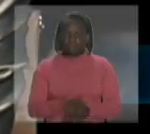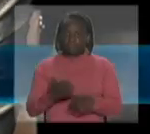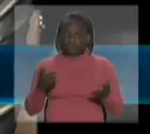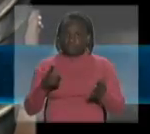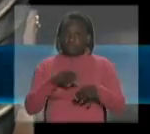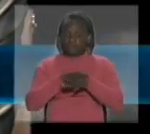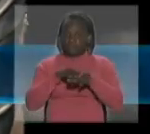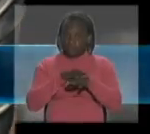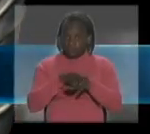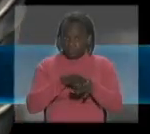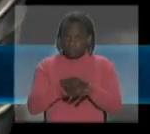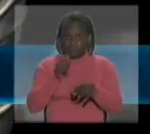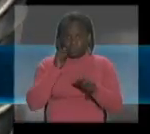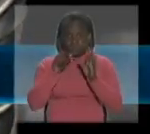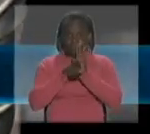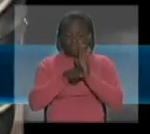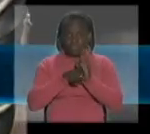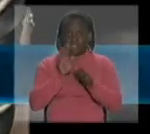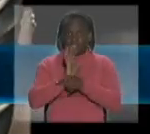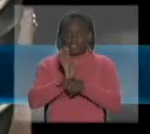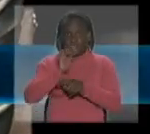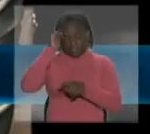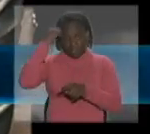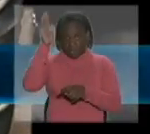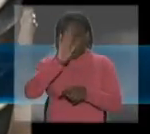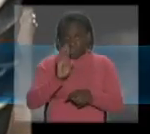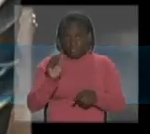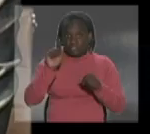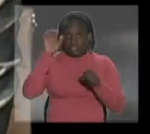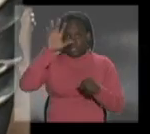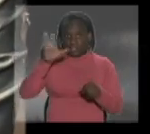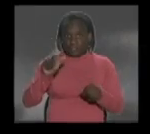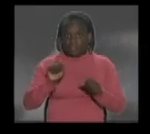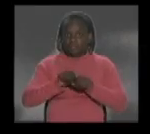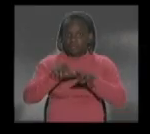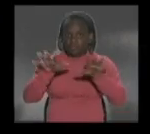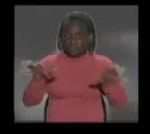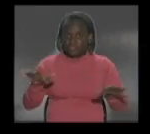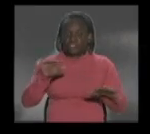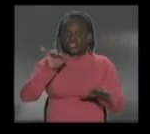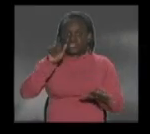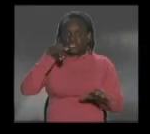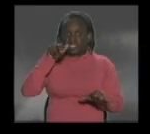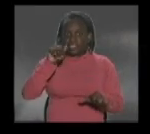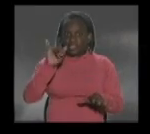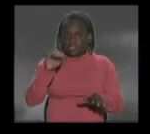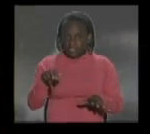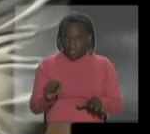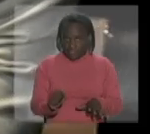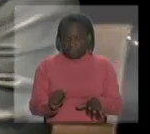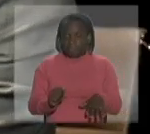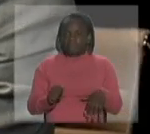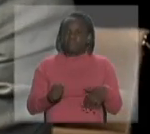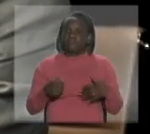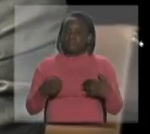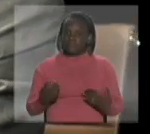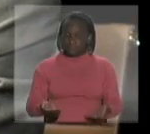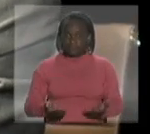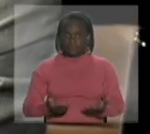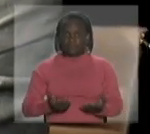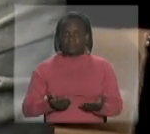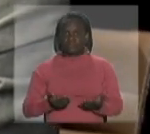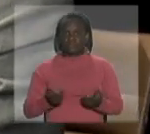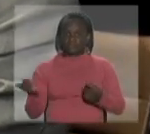Hoje eu estou conversando com a pesquisadora de cinema negro no Brasil e na diáspora, Janaína Oliveira. Janaína, para a